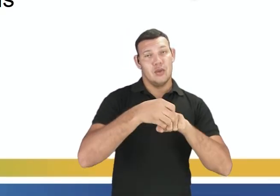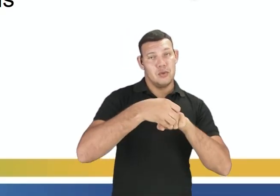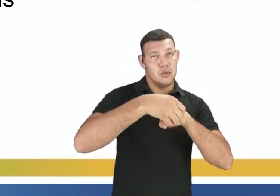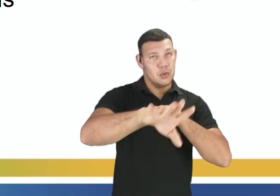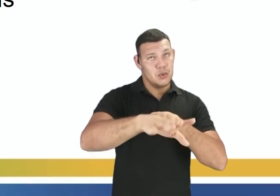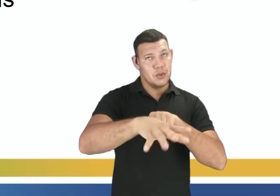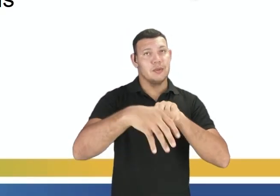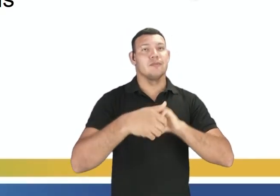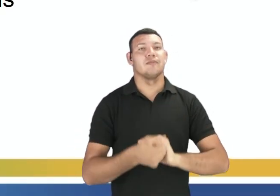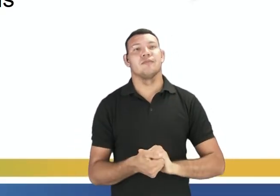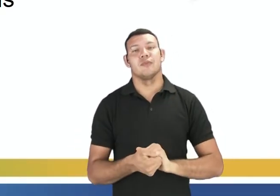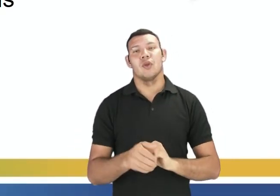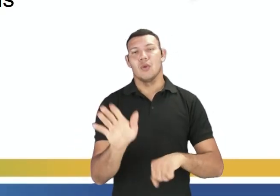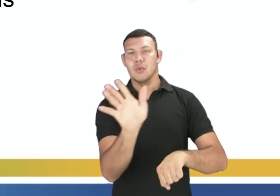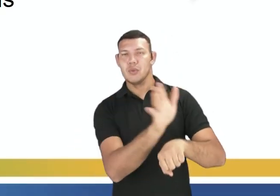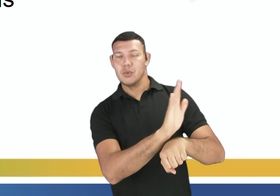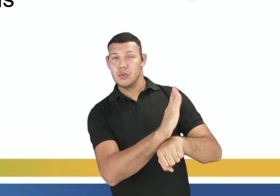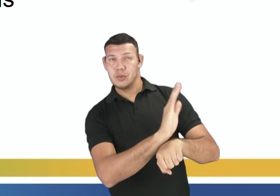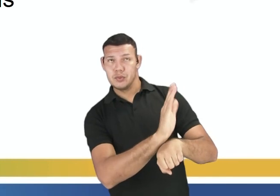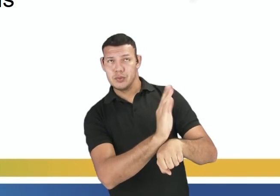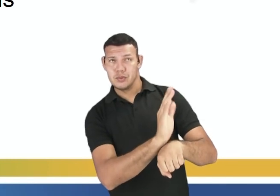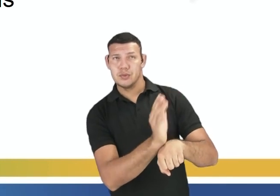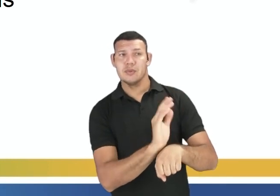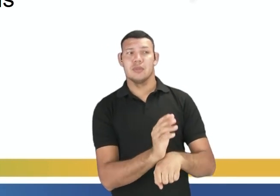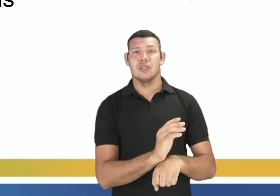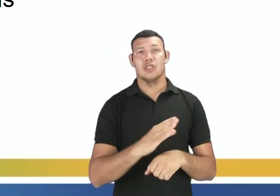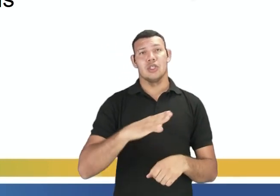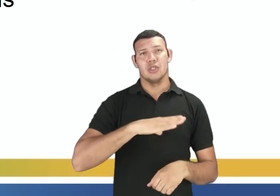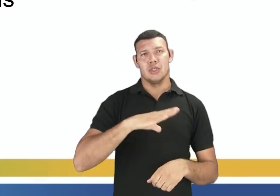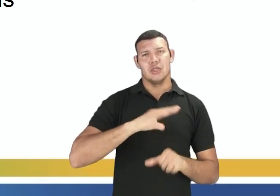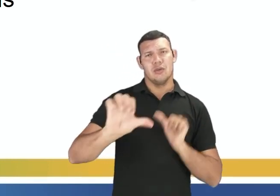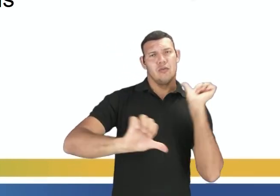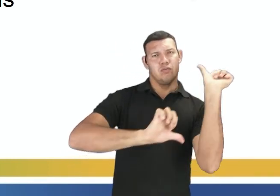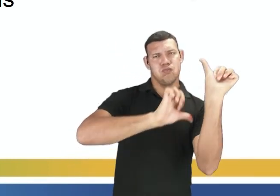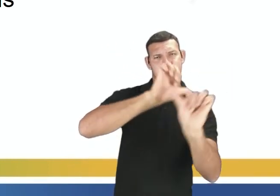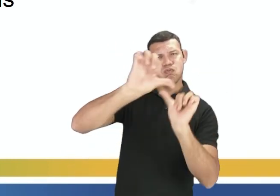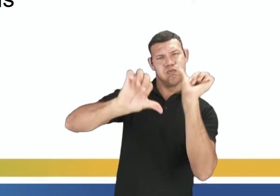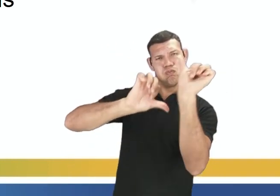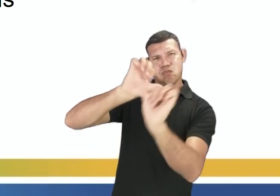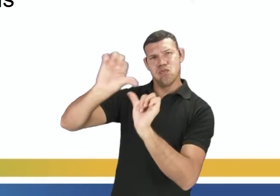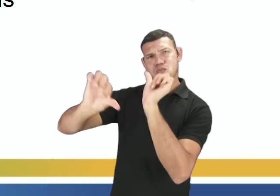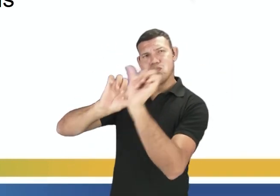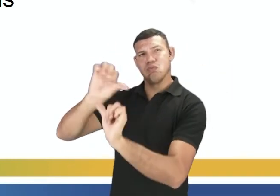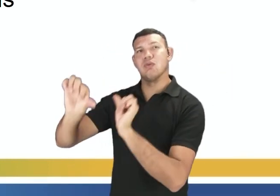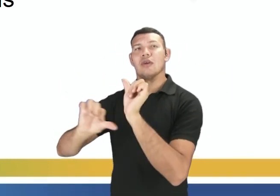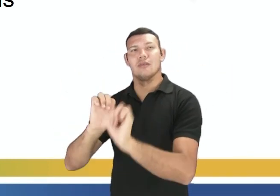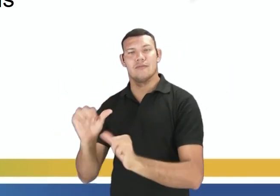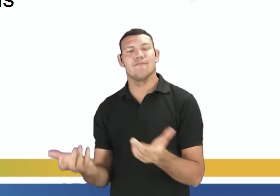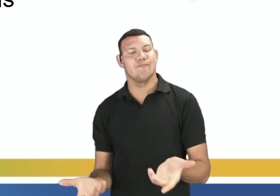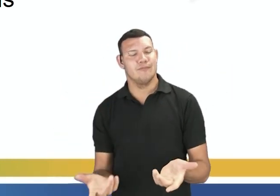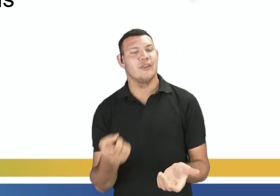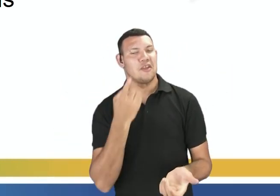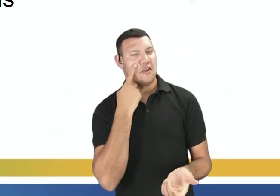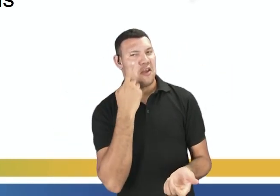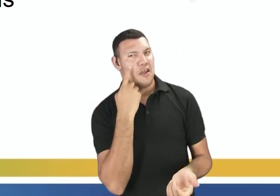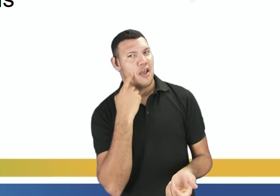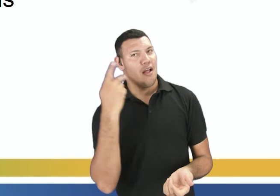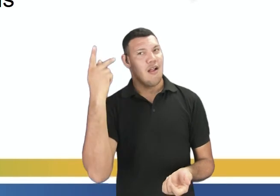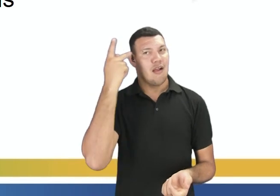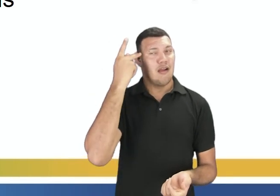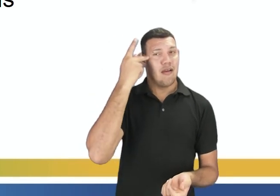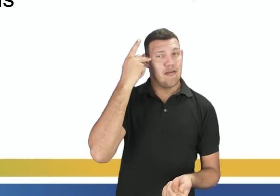em Transformação. Assim como nós vimos na imagem uma cidade sendo transformada, que foi a cidade de São Paulo, né? Desde aquela primeira imagem